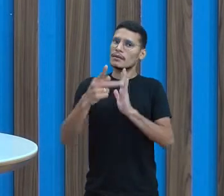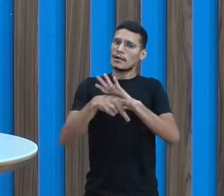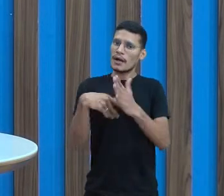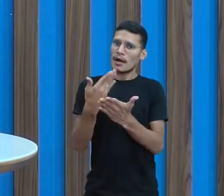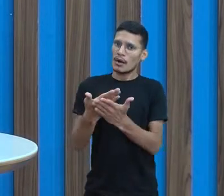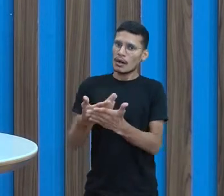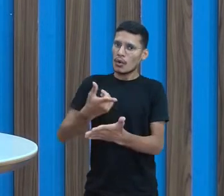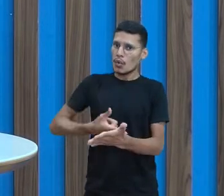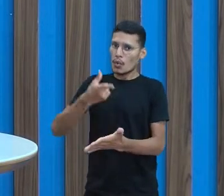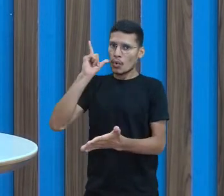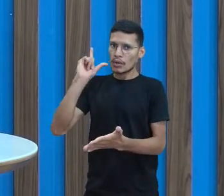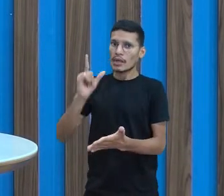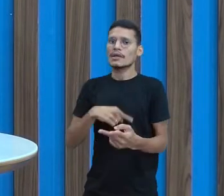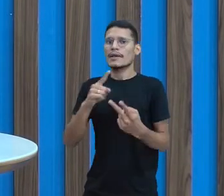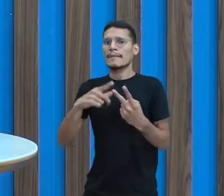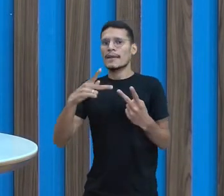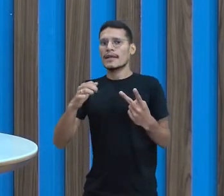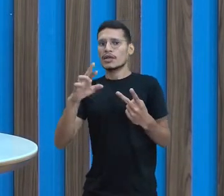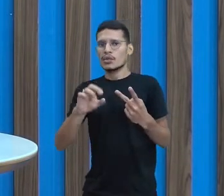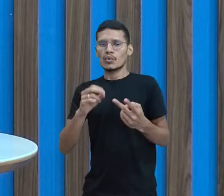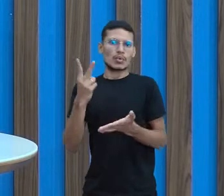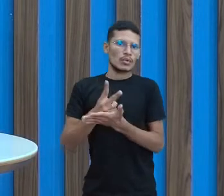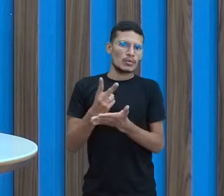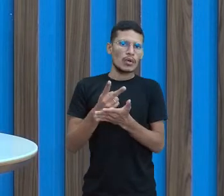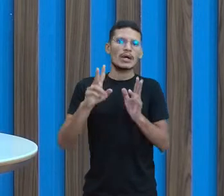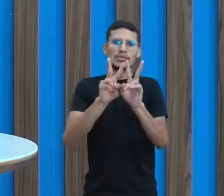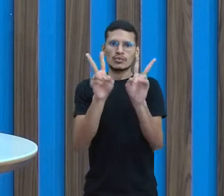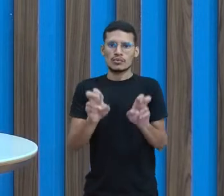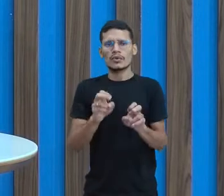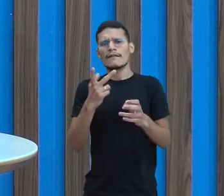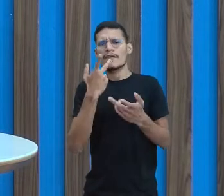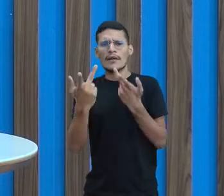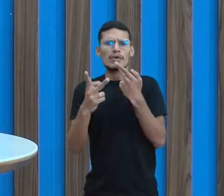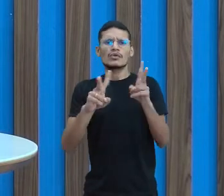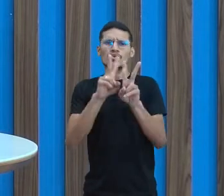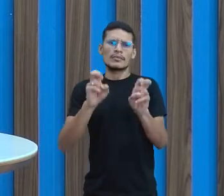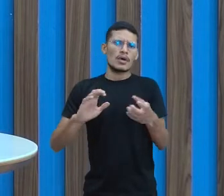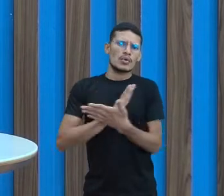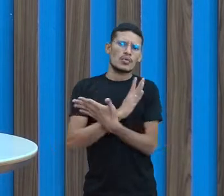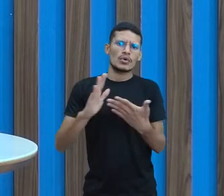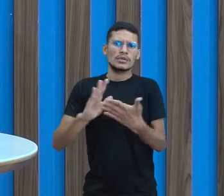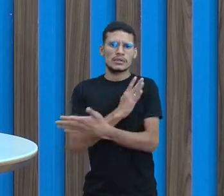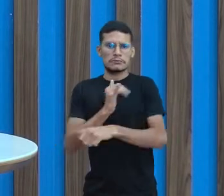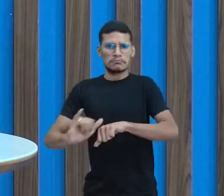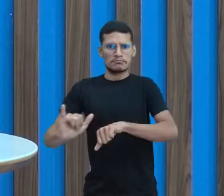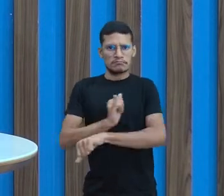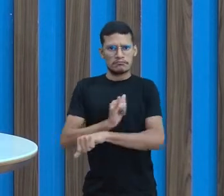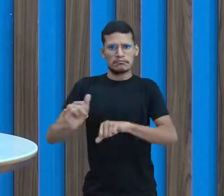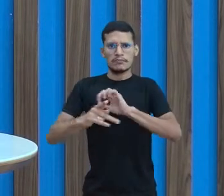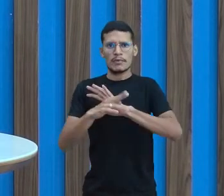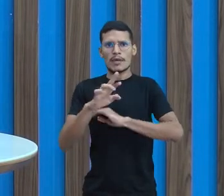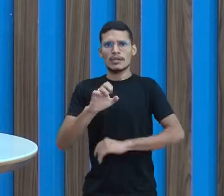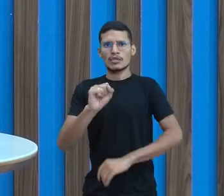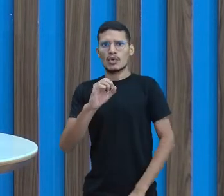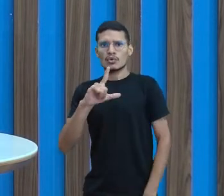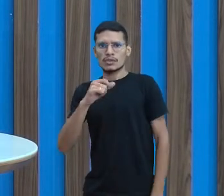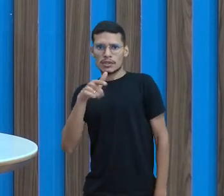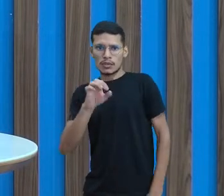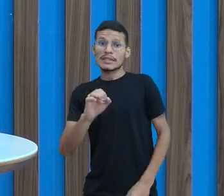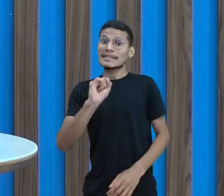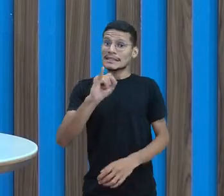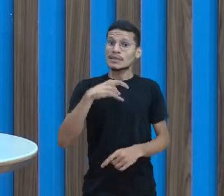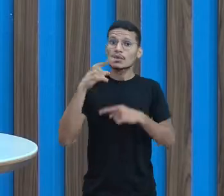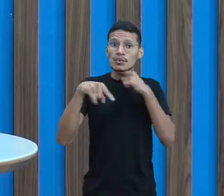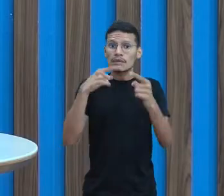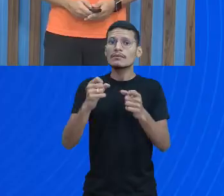e o professor Pedro hoje vai dar continuidade falando um pouquinho sobre algumas técnicas de resolução. Então, se você tiver alguma dúvida, comenta que a gente vai estar aqui